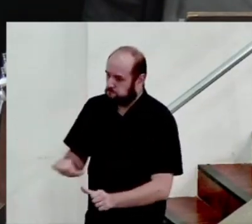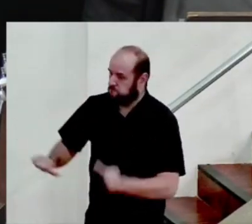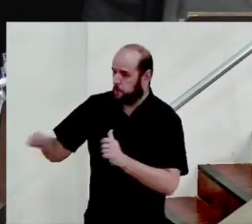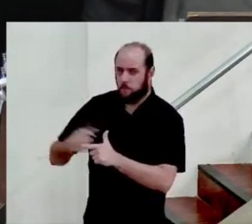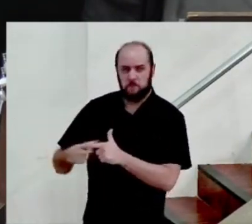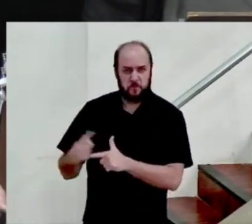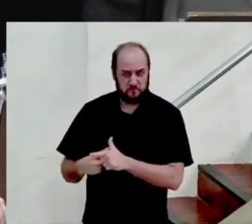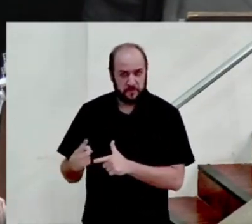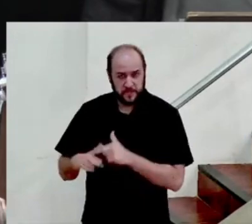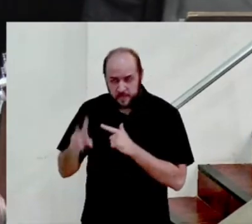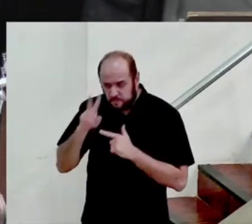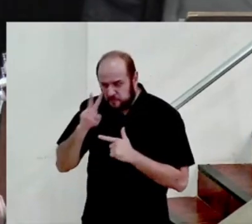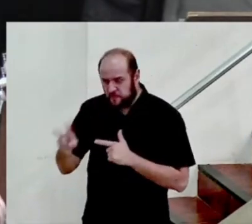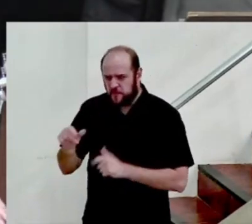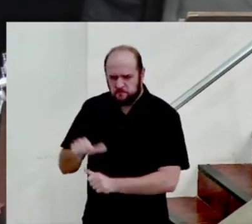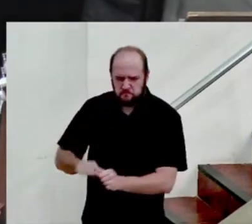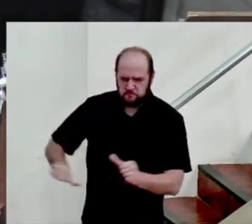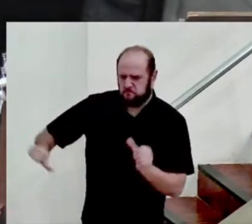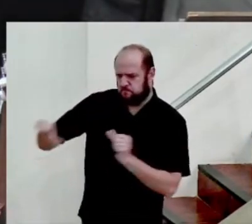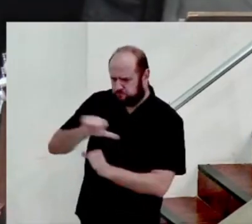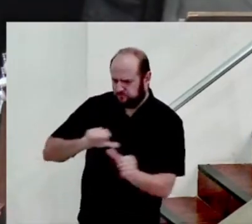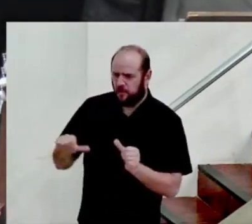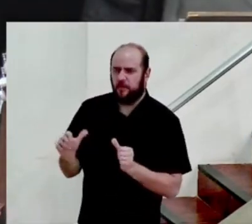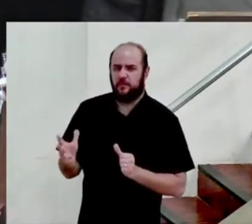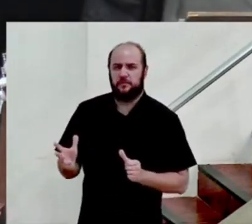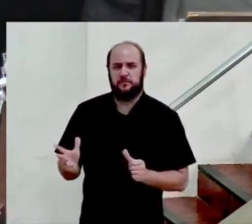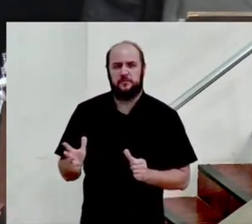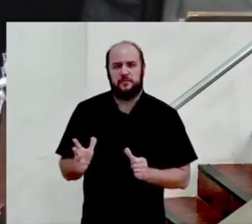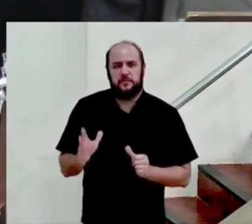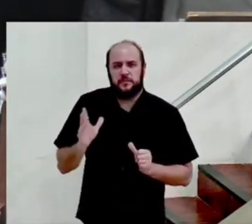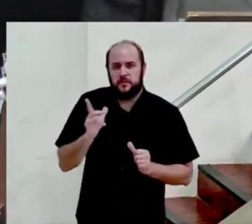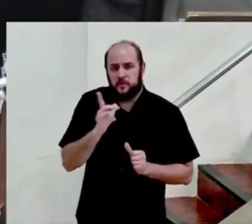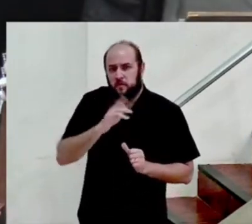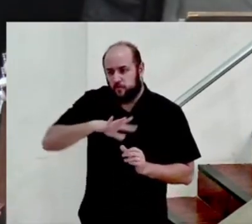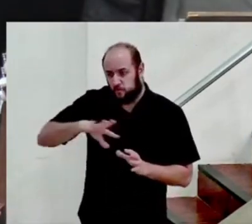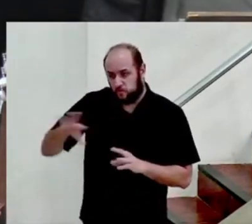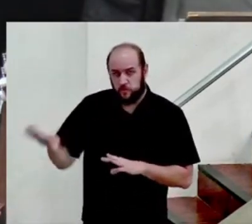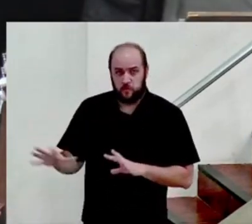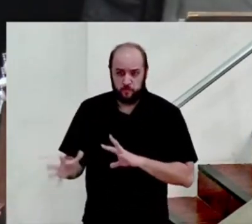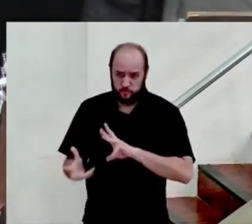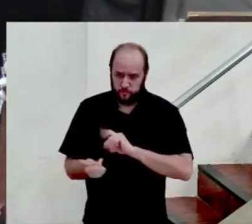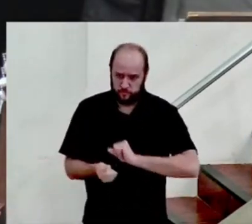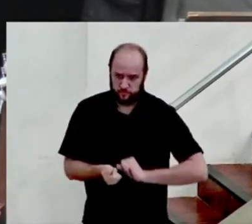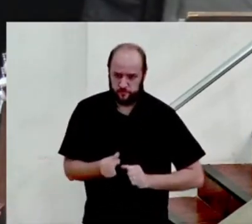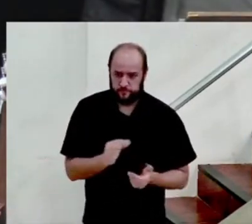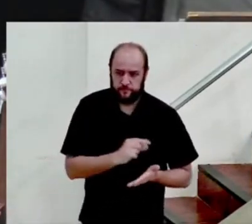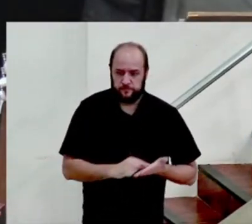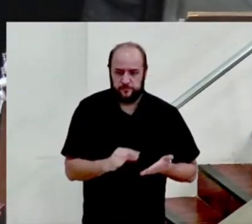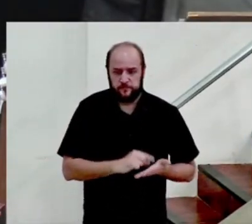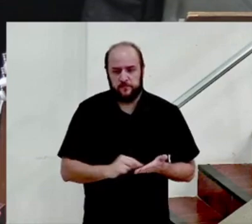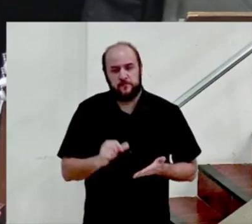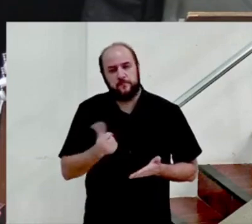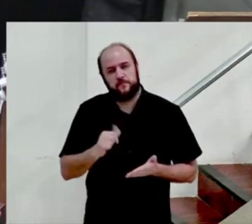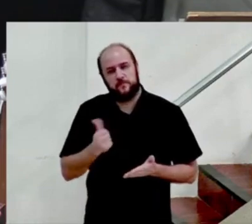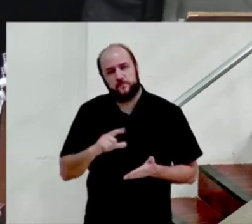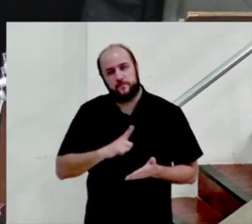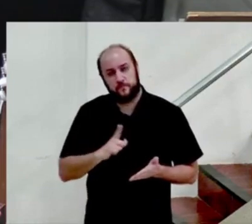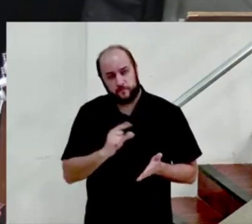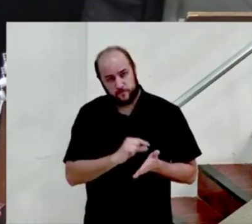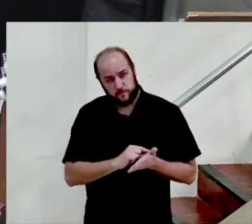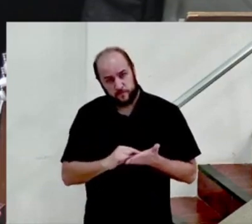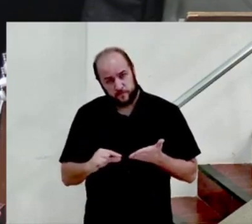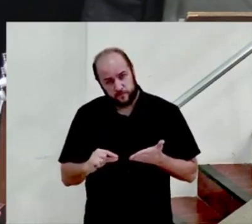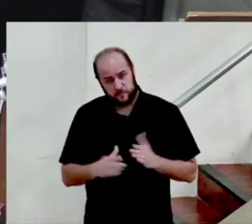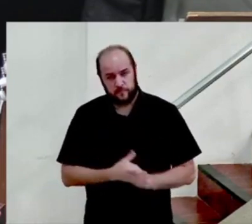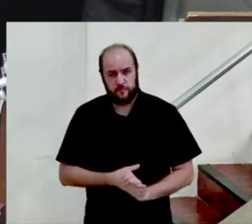problemas que o ser humano tinha causado, então, sobre a terra. Versículo 11 em diante, nós temos a seguinte expressão: